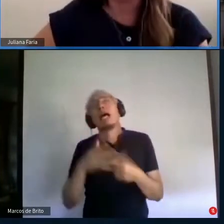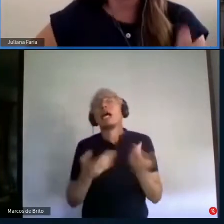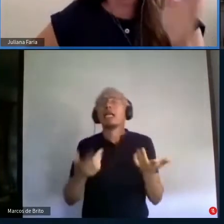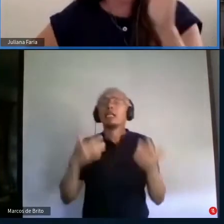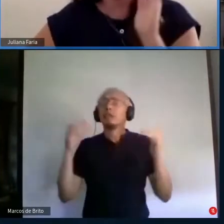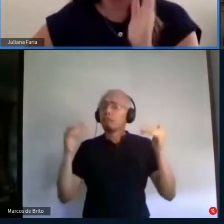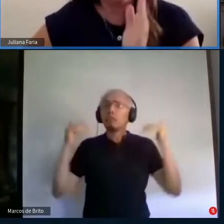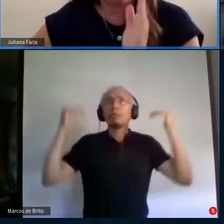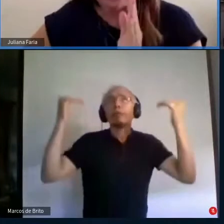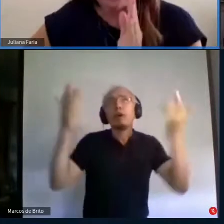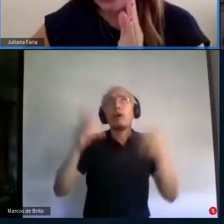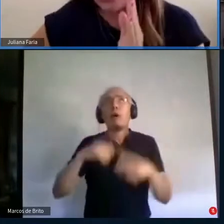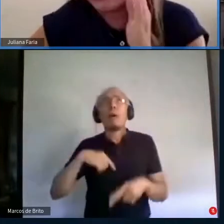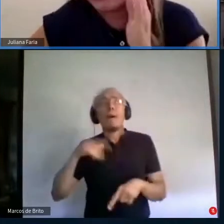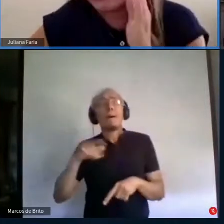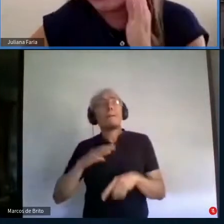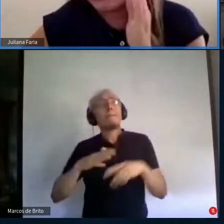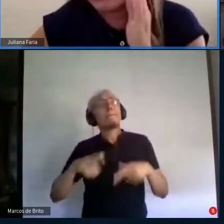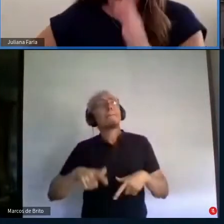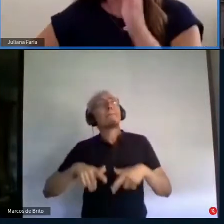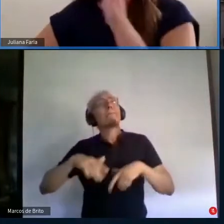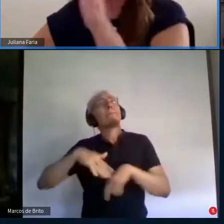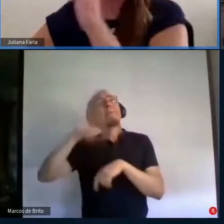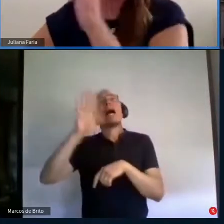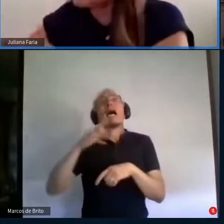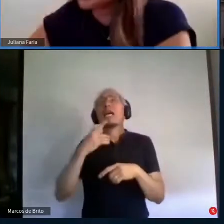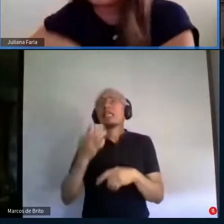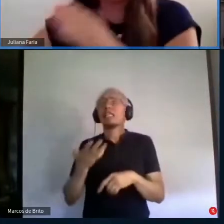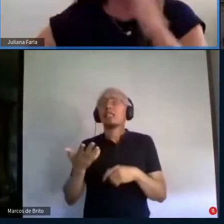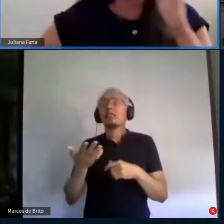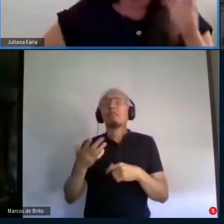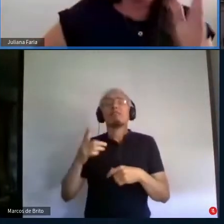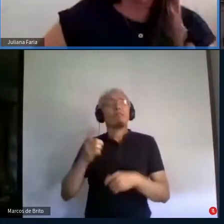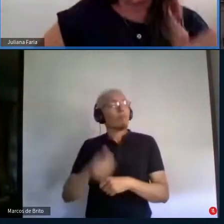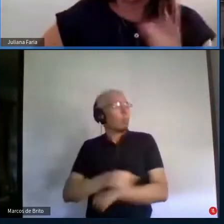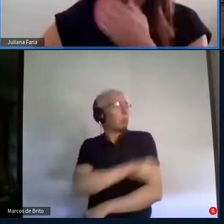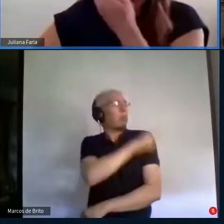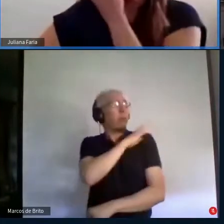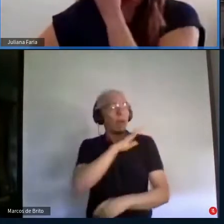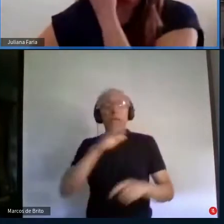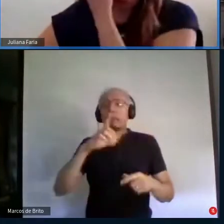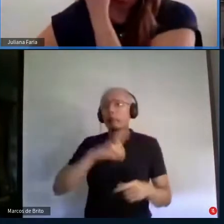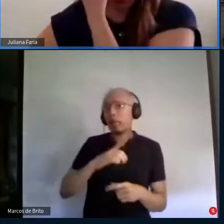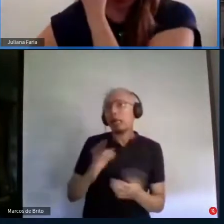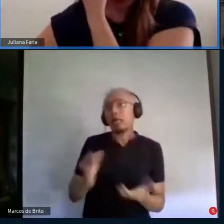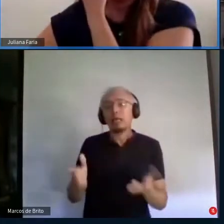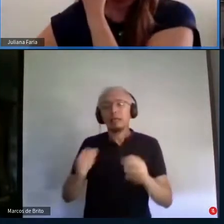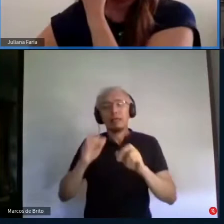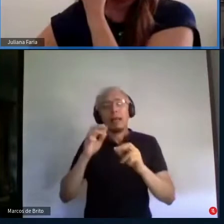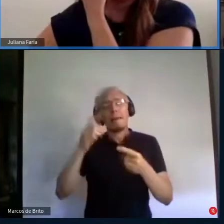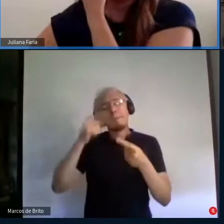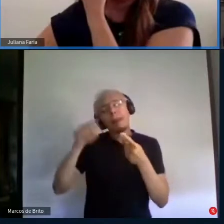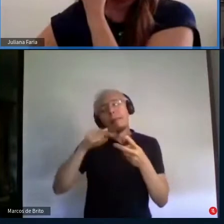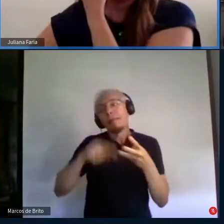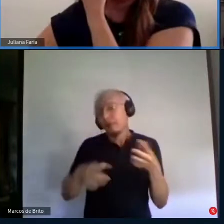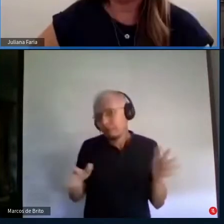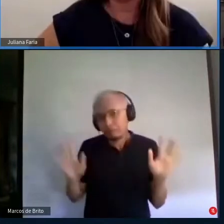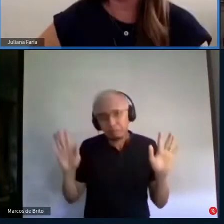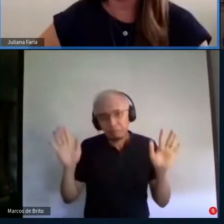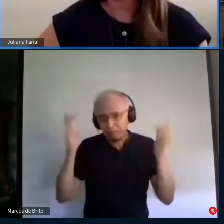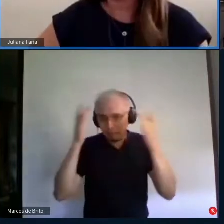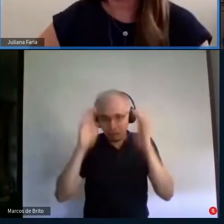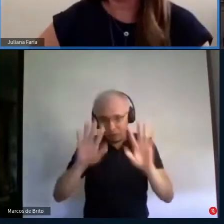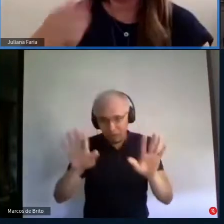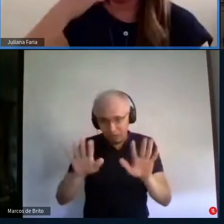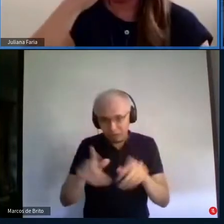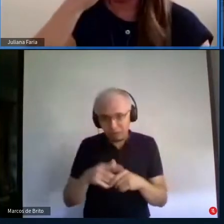nível superior, majoritariamente ele tem uma formação básica, ele não teve, ele dá, entende? Então, assim, não sei se a minha